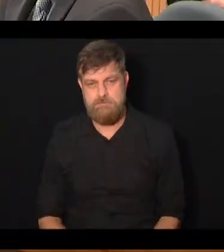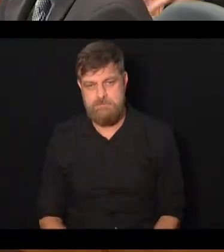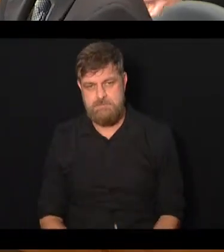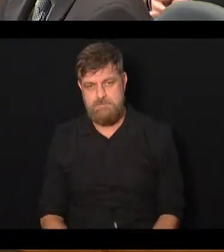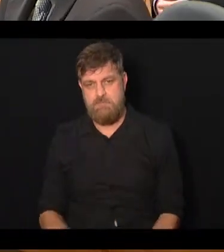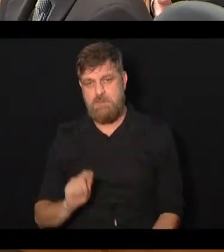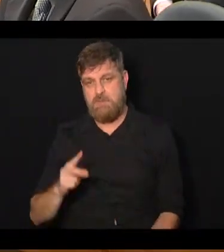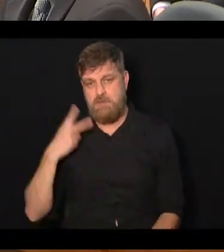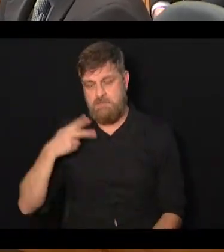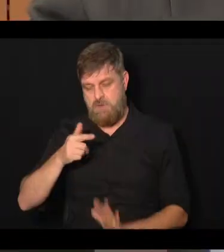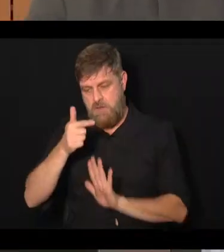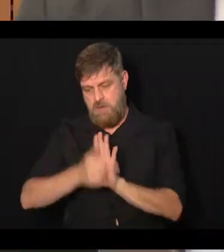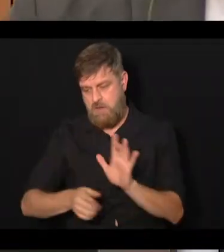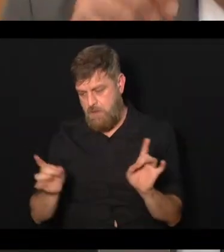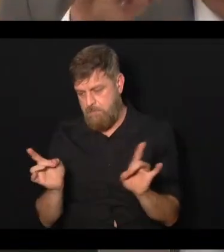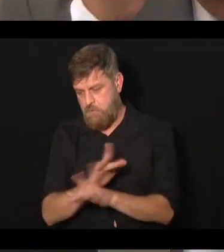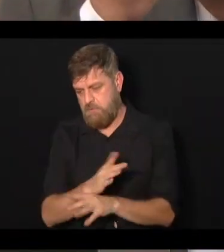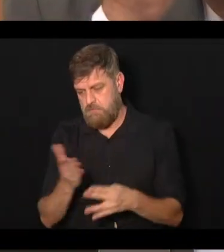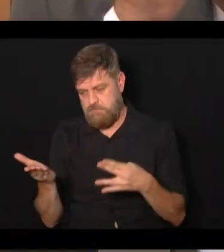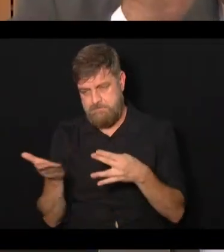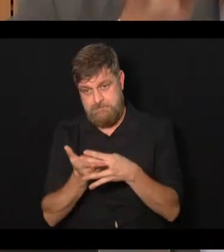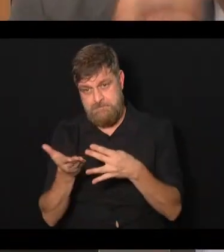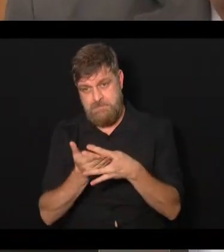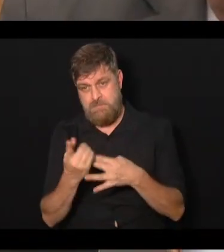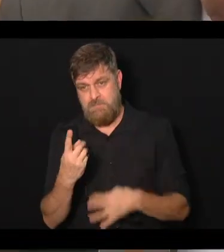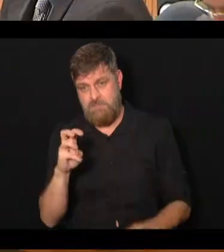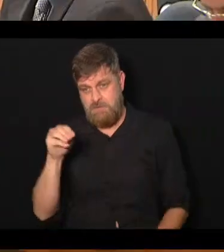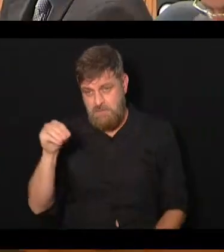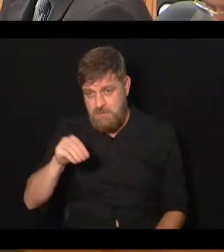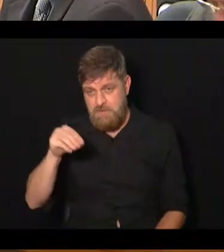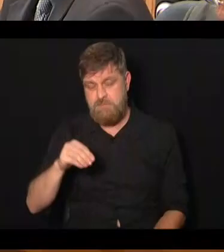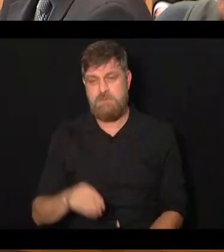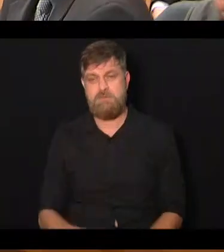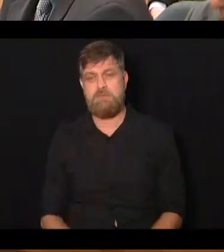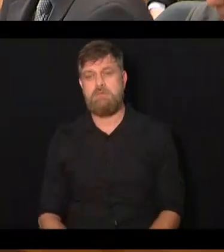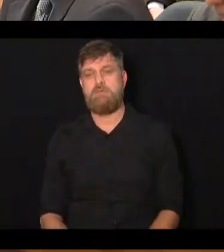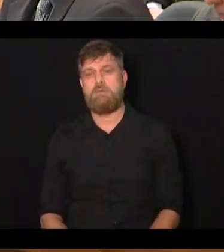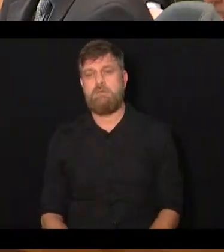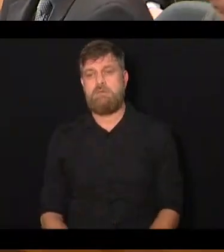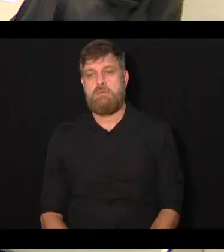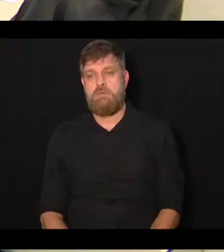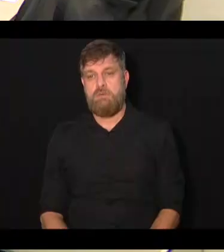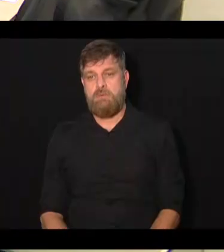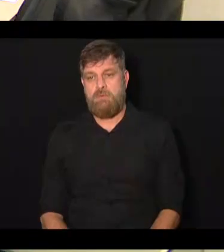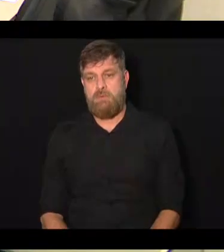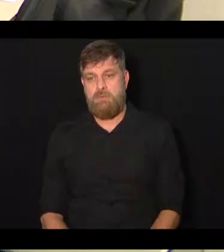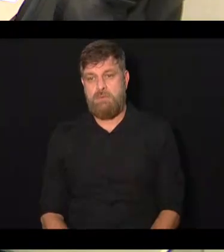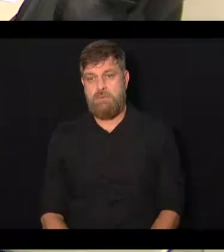vereador inscrito. Não há mais vereadores inscritos. Não havendo mais inscrito, declaro suspensa a reunião por 15 minutos.